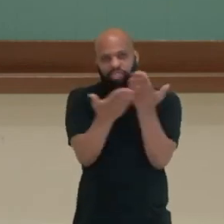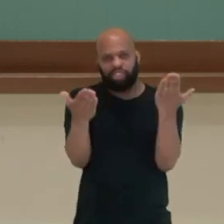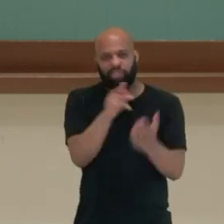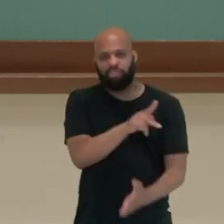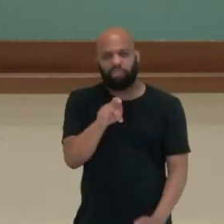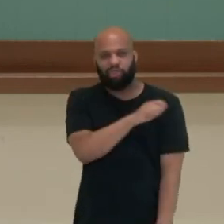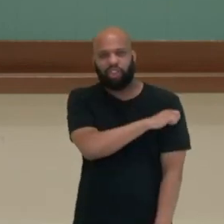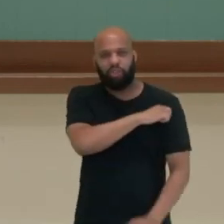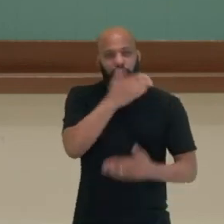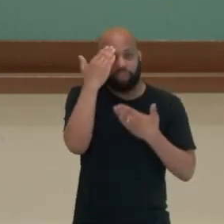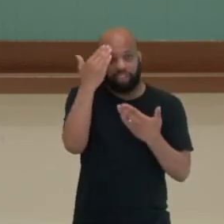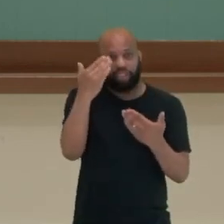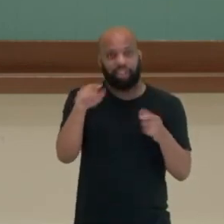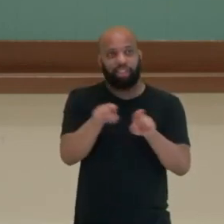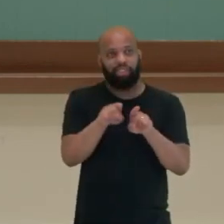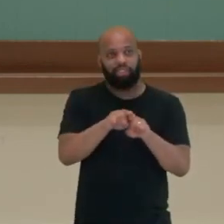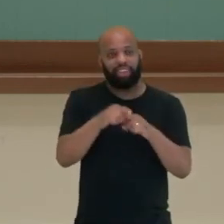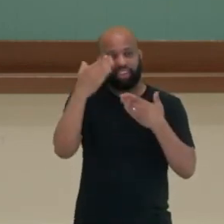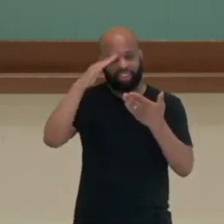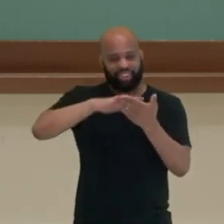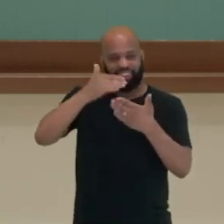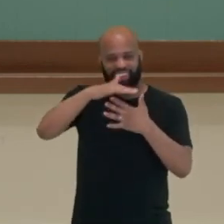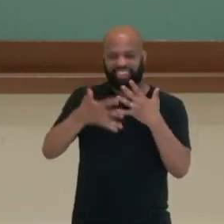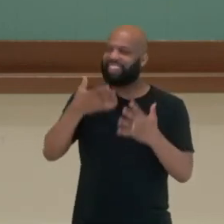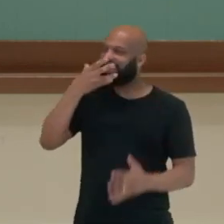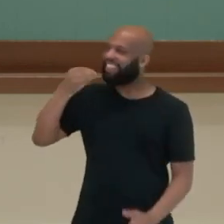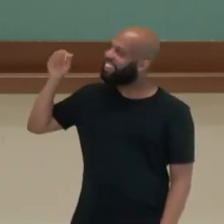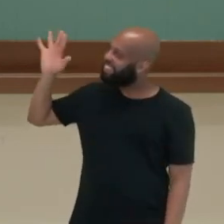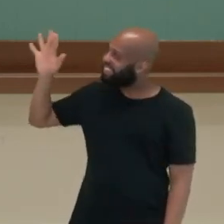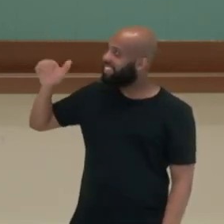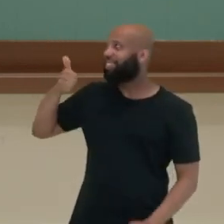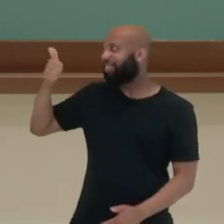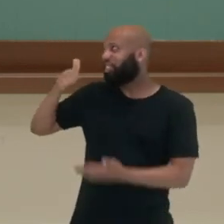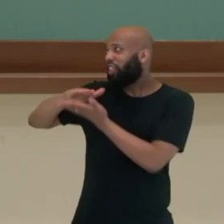alunos, muito obrigada. Agradecer ao nosso intérprete Natan,